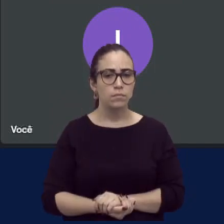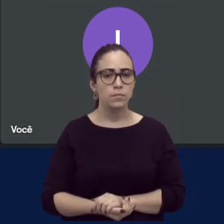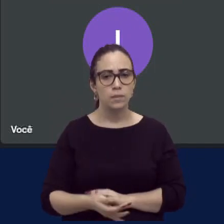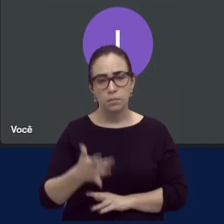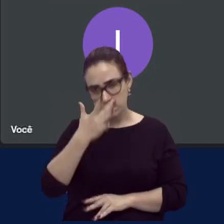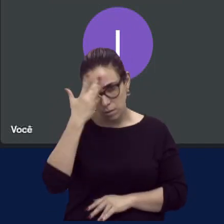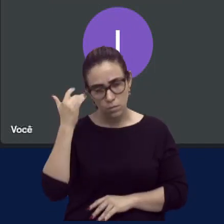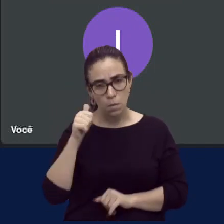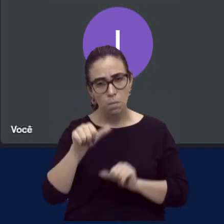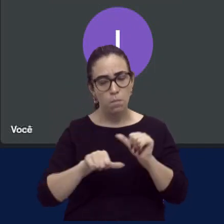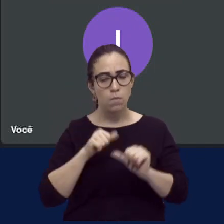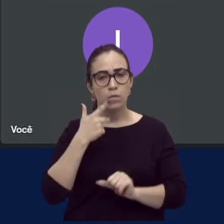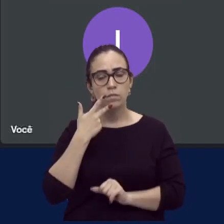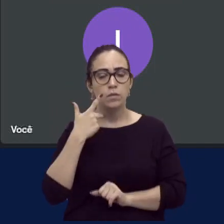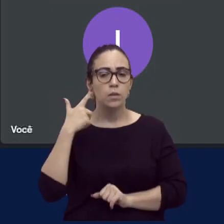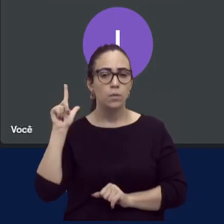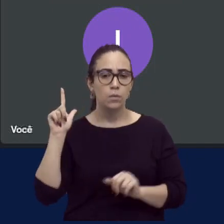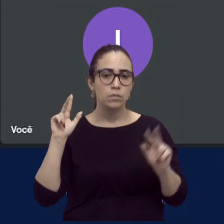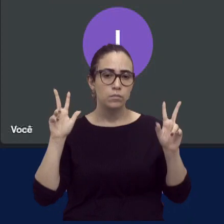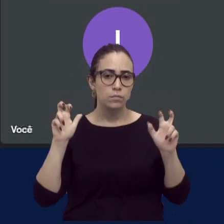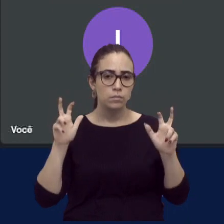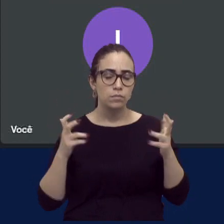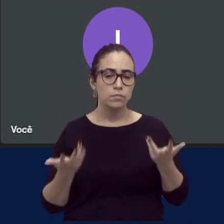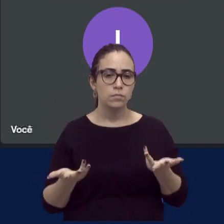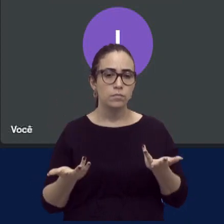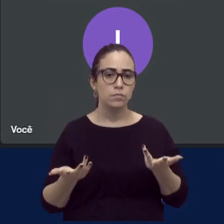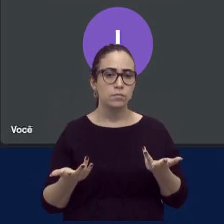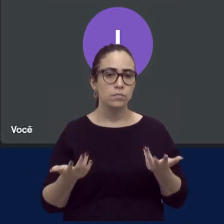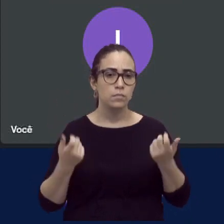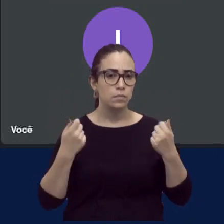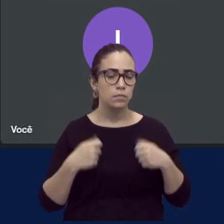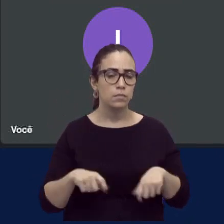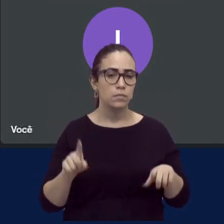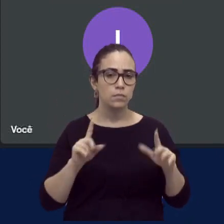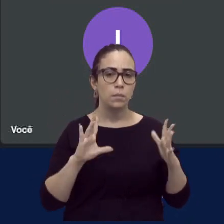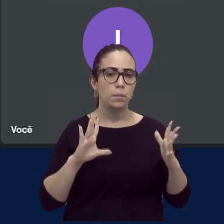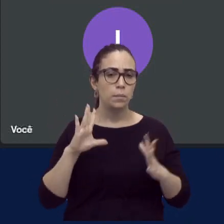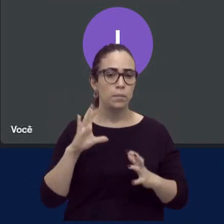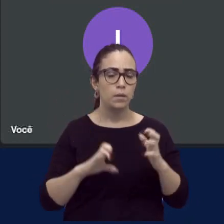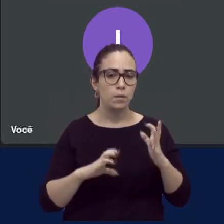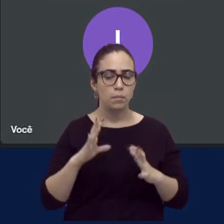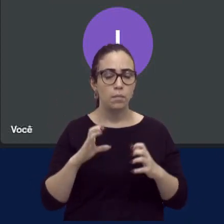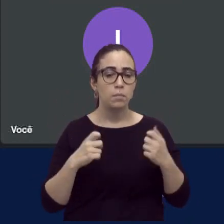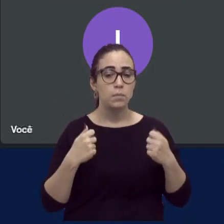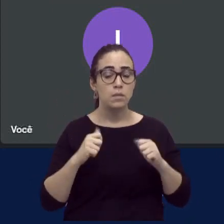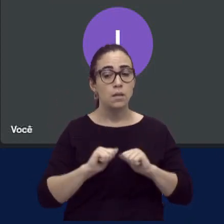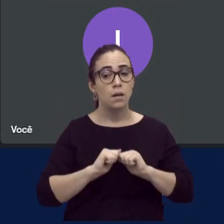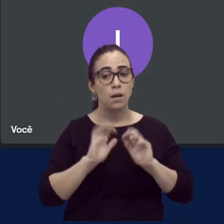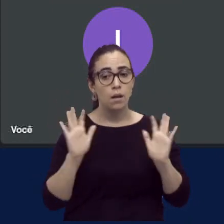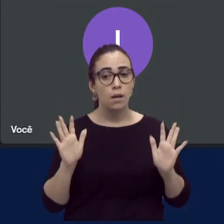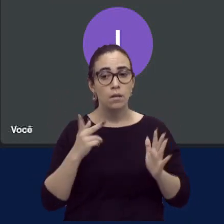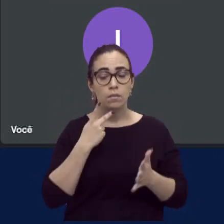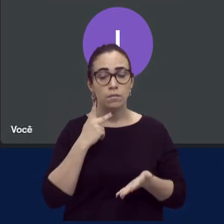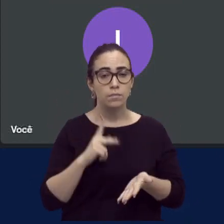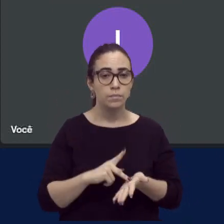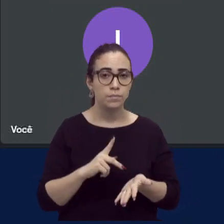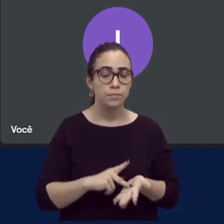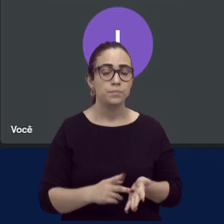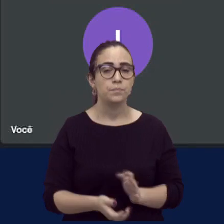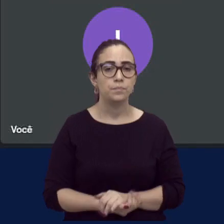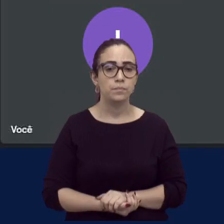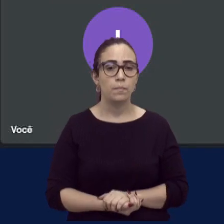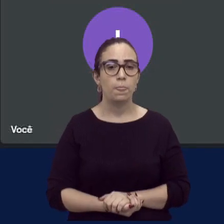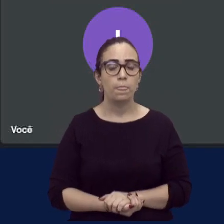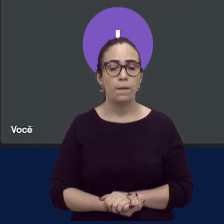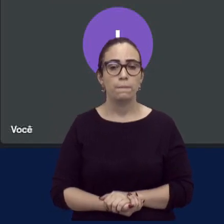assunto. Então, assim, você não precisa partir para uma briga, mas você precisa ser muito claro com a sua verdade,